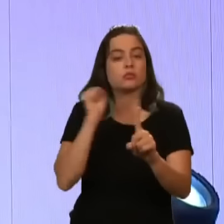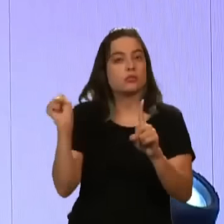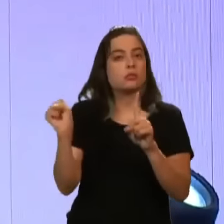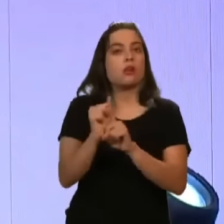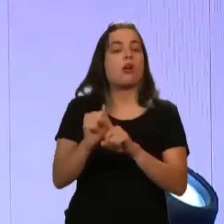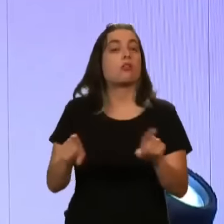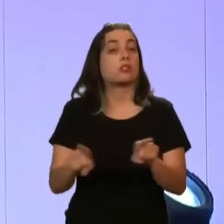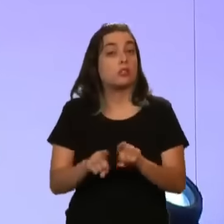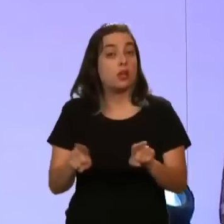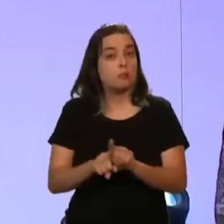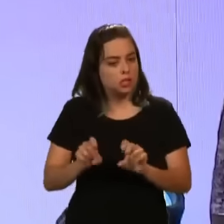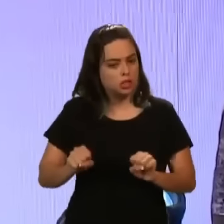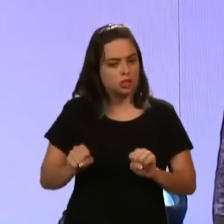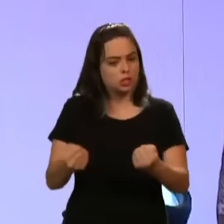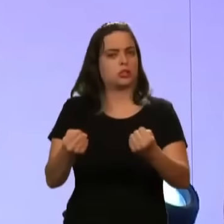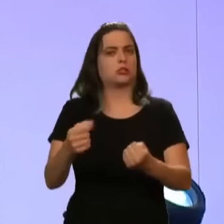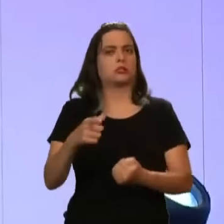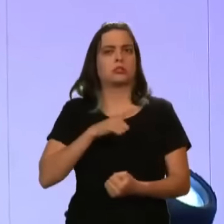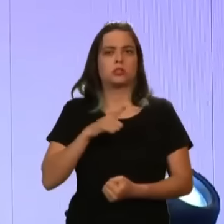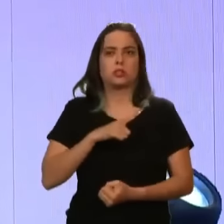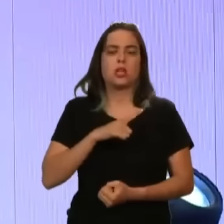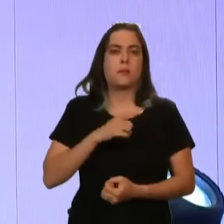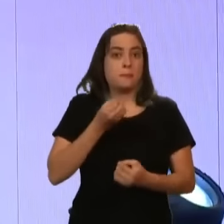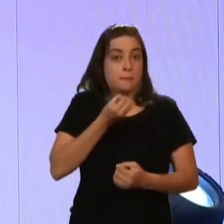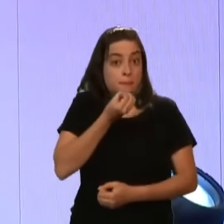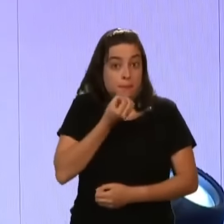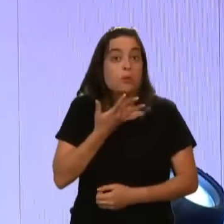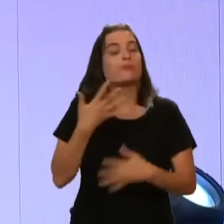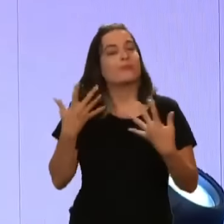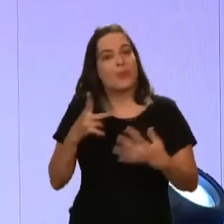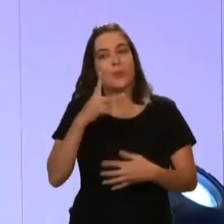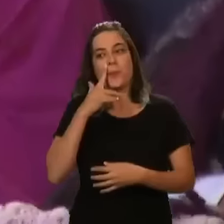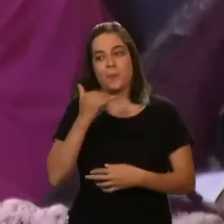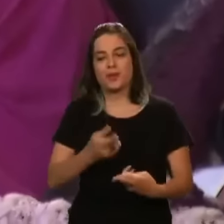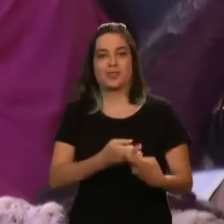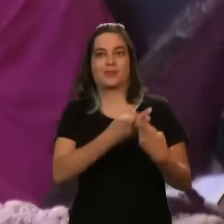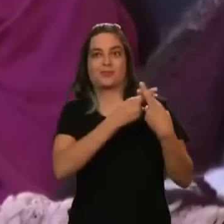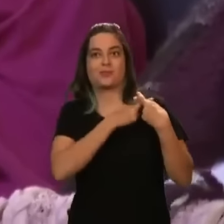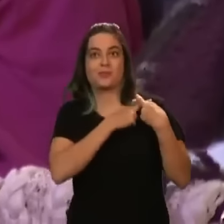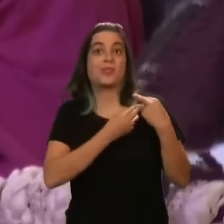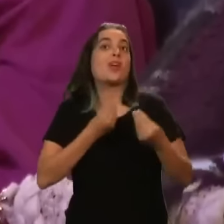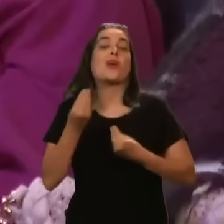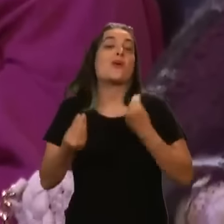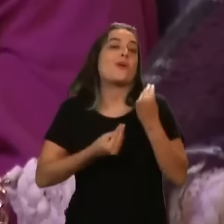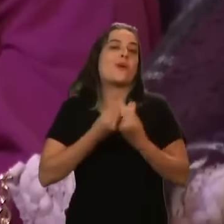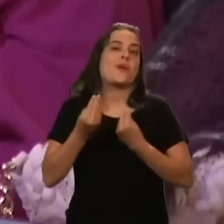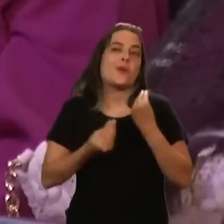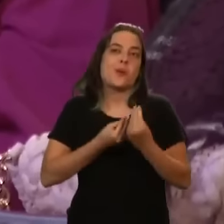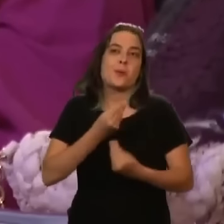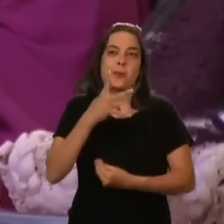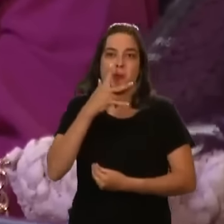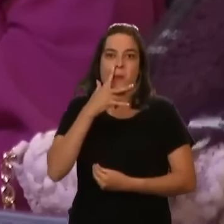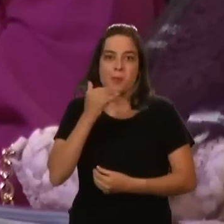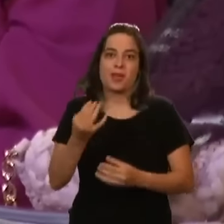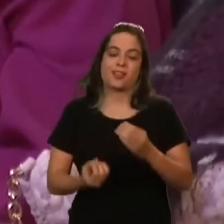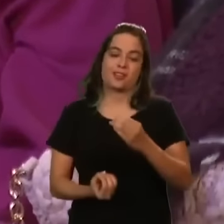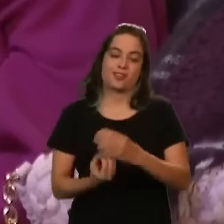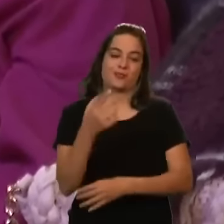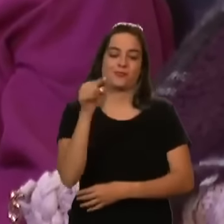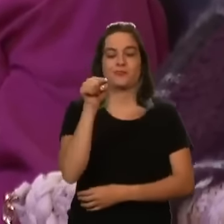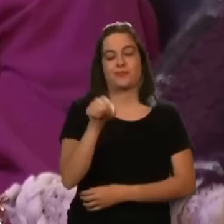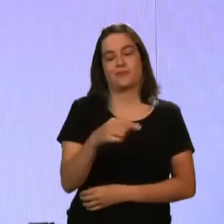relacionamentos seguros e saudáveis é o pai, a forma como ele criou essa